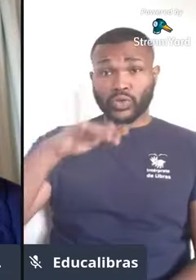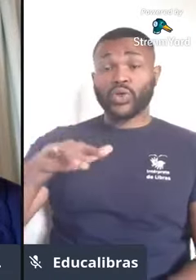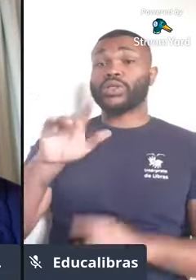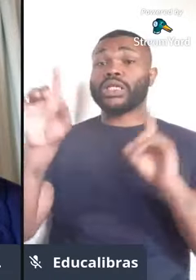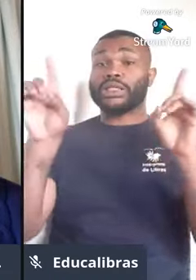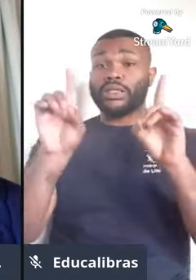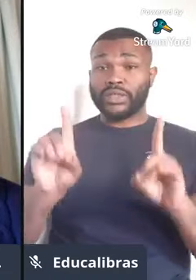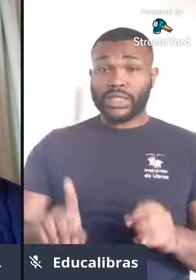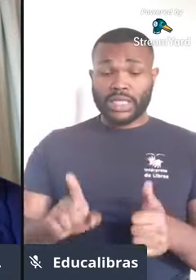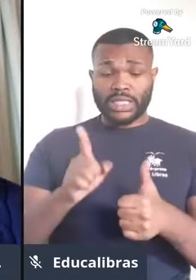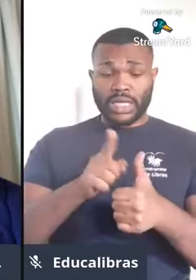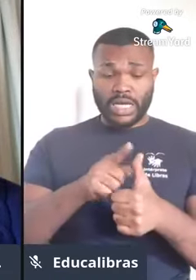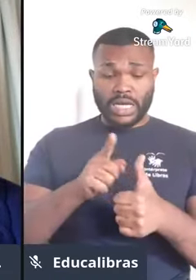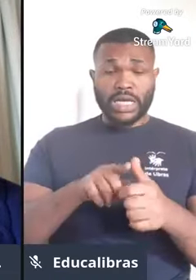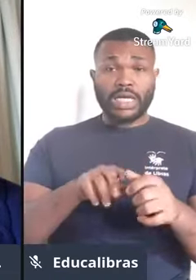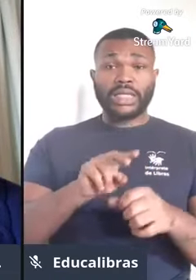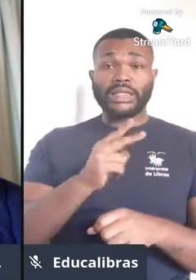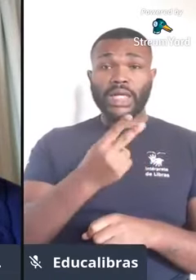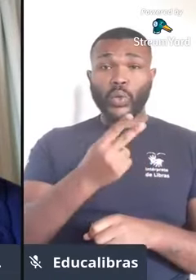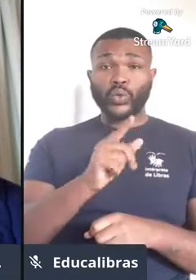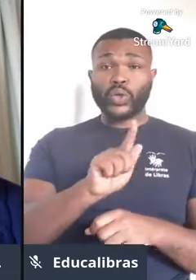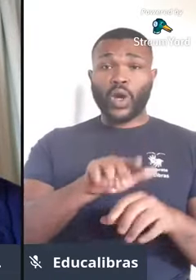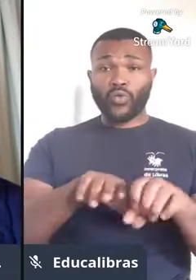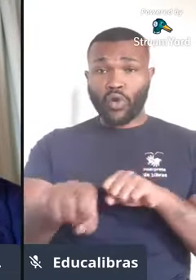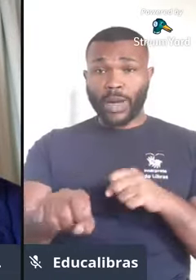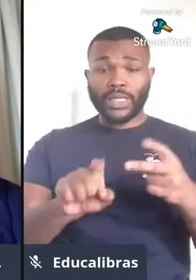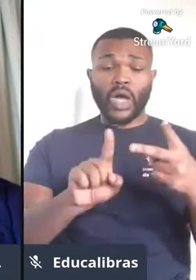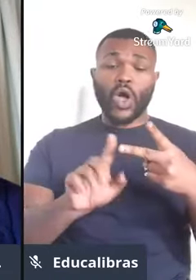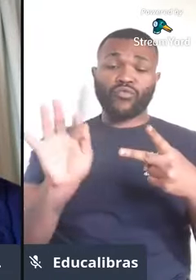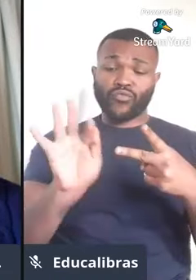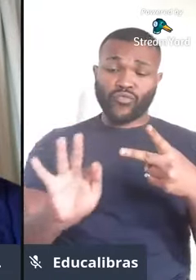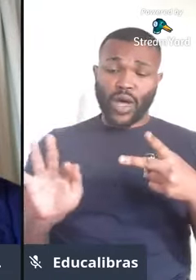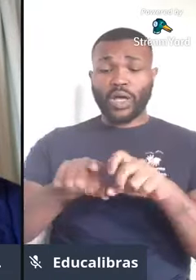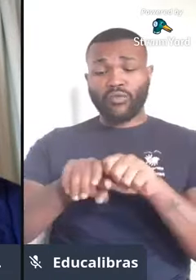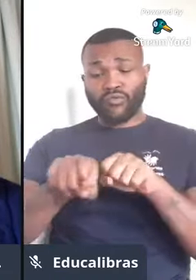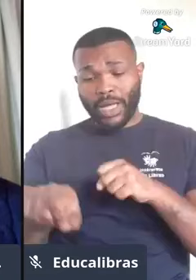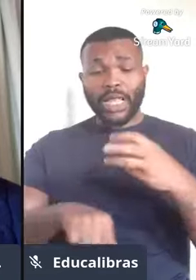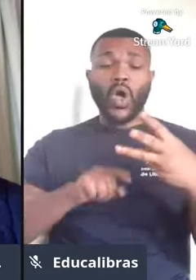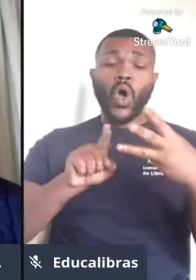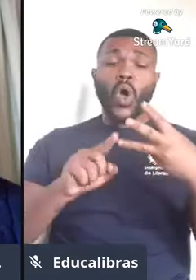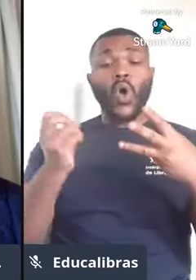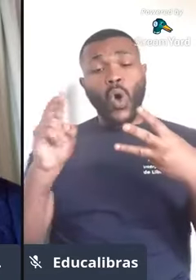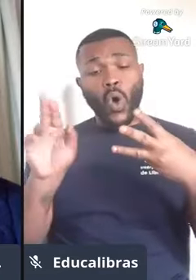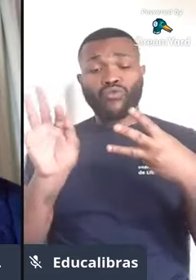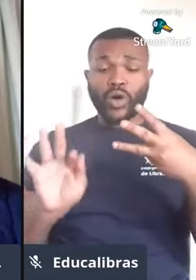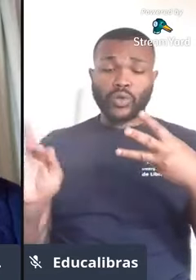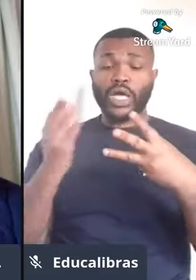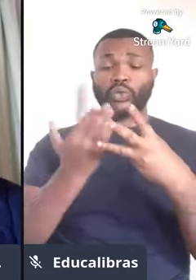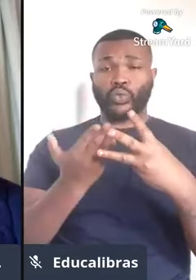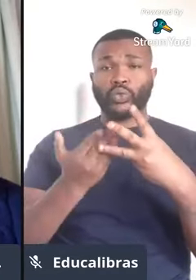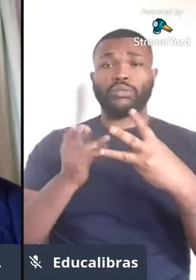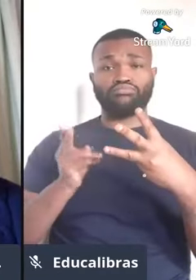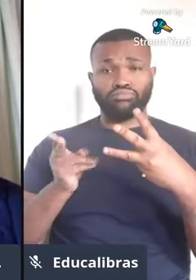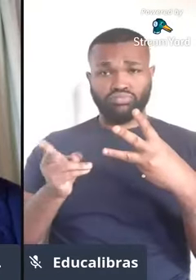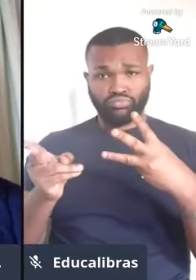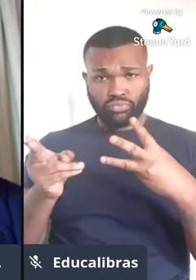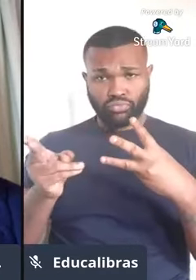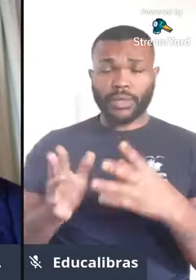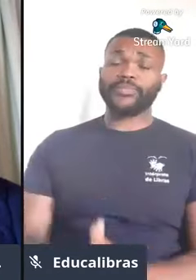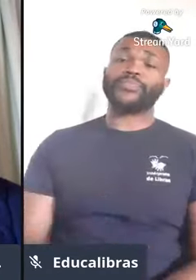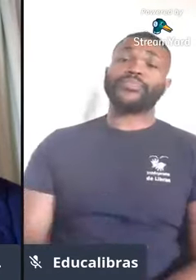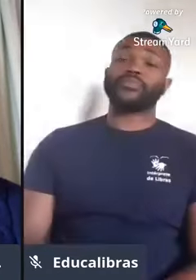segundo grau completo ou curso universitário completo ou em andamento. Então, as empresas, que honestamente dizem